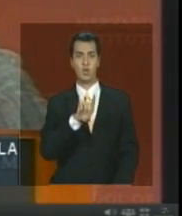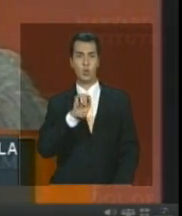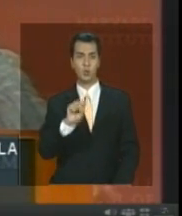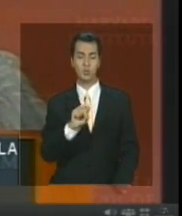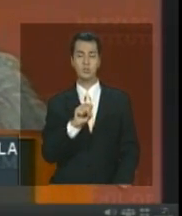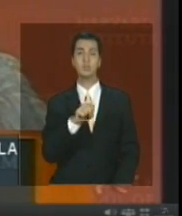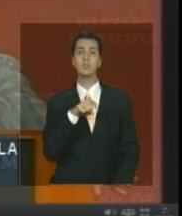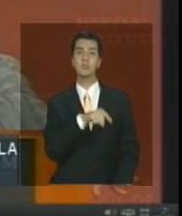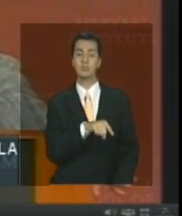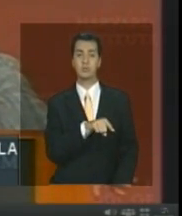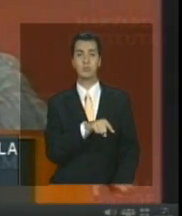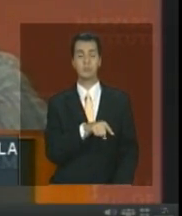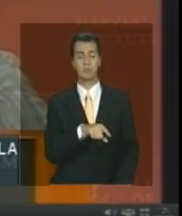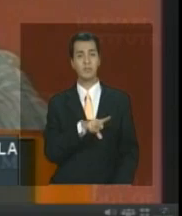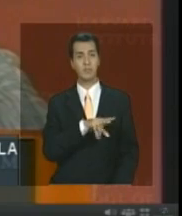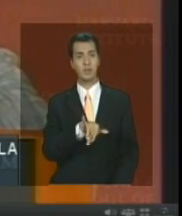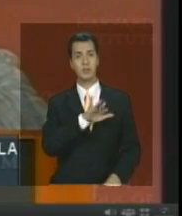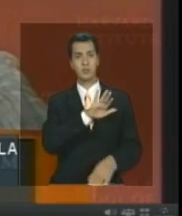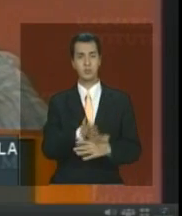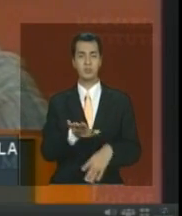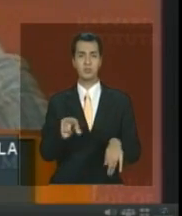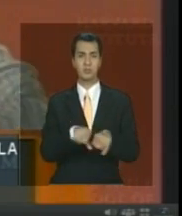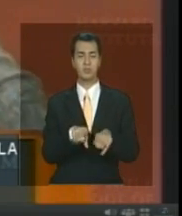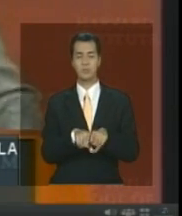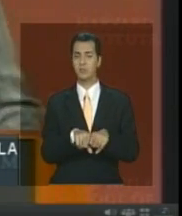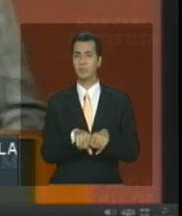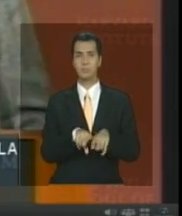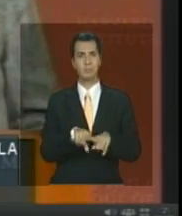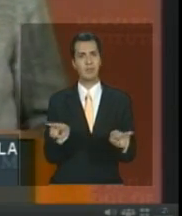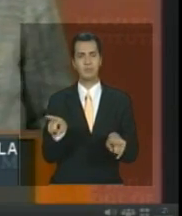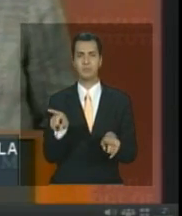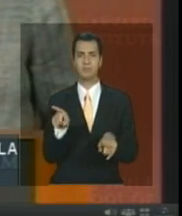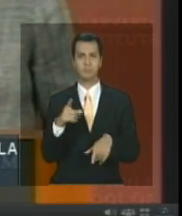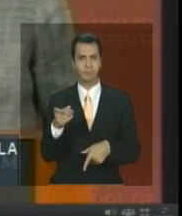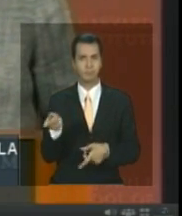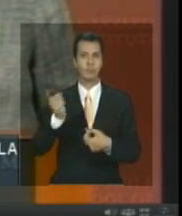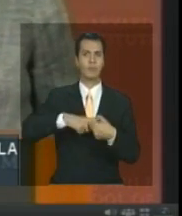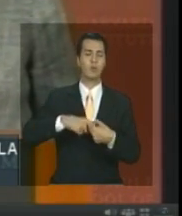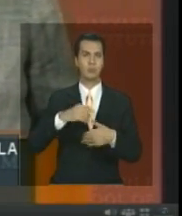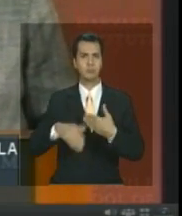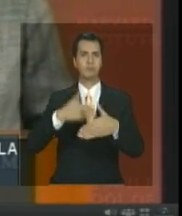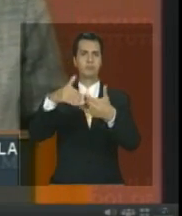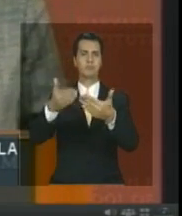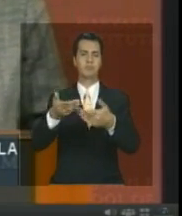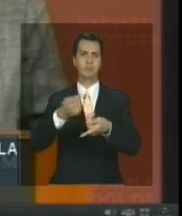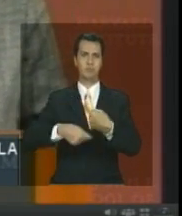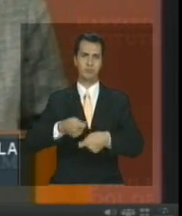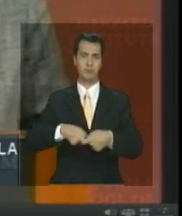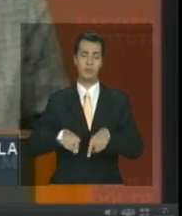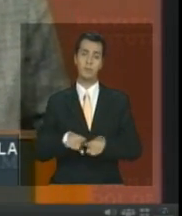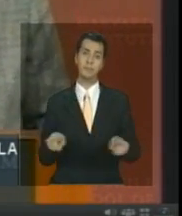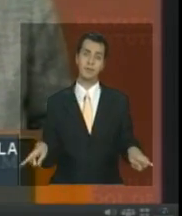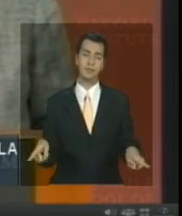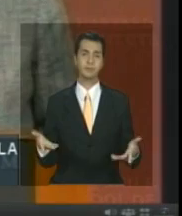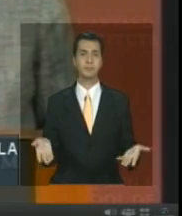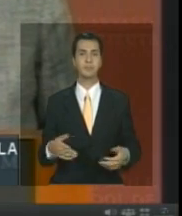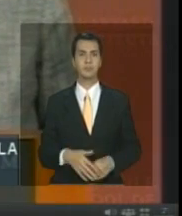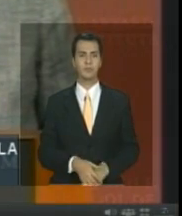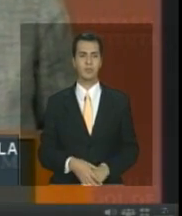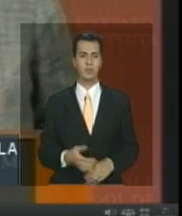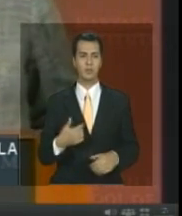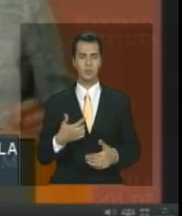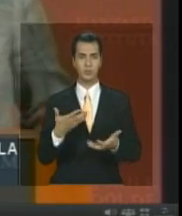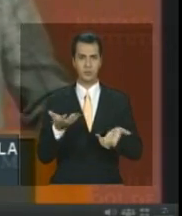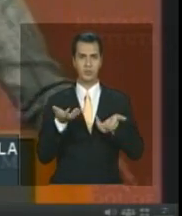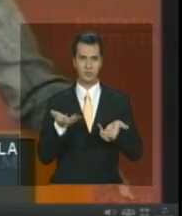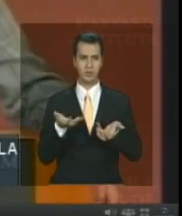para impedir também a retomada do crescimento. Mas, de qualquer jeito, eu queria